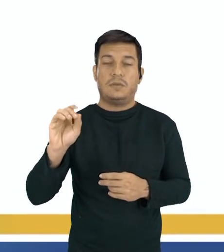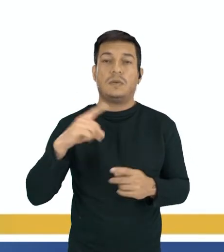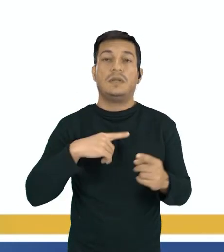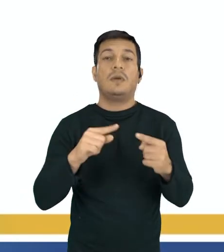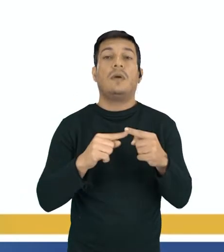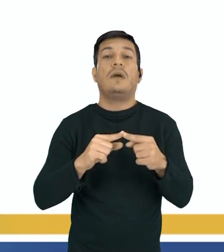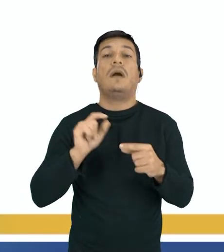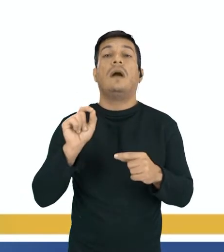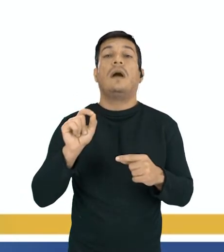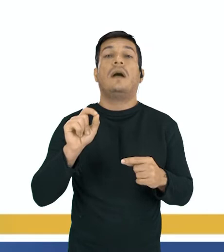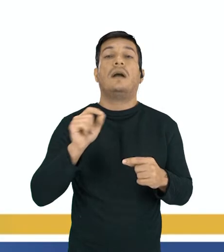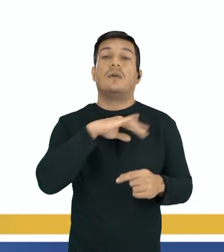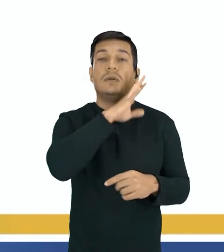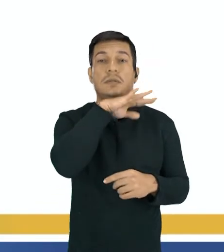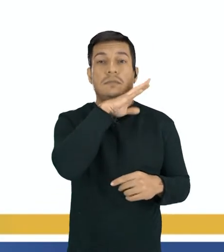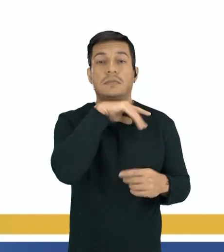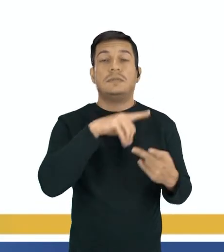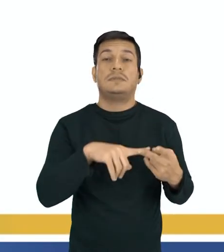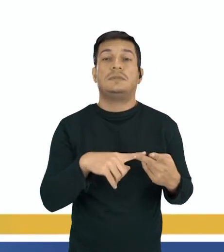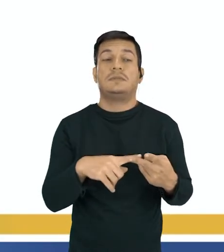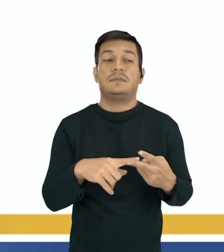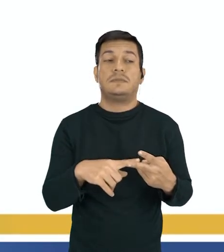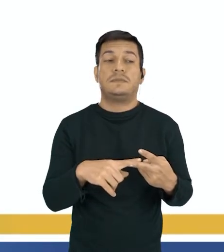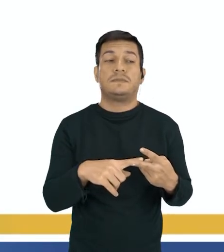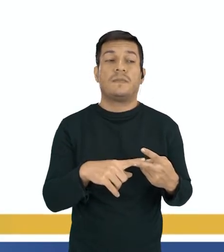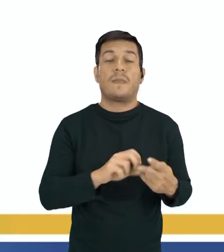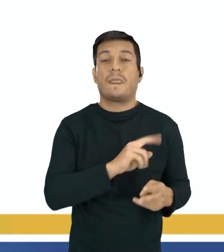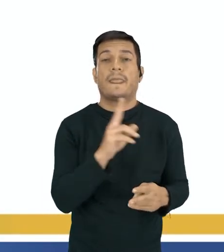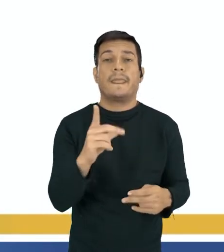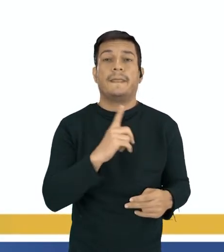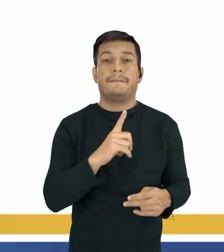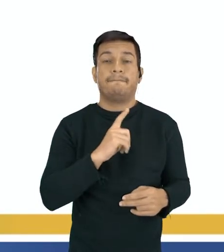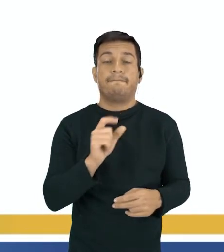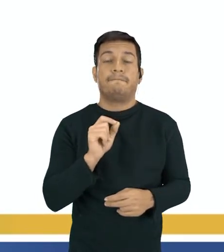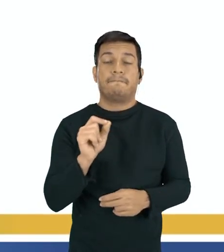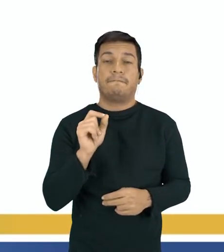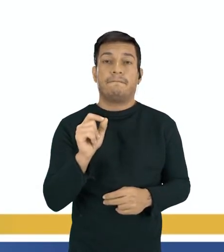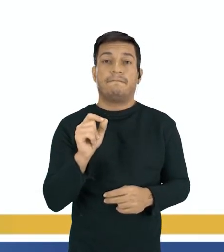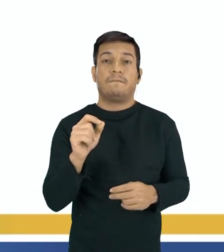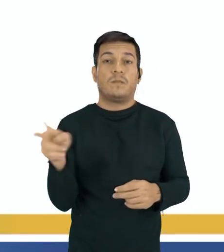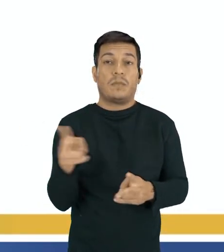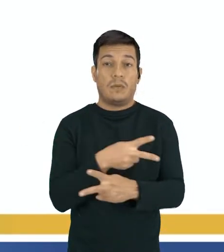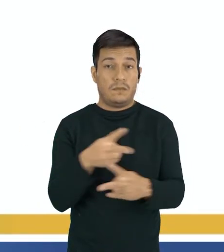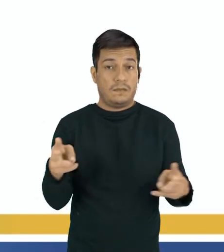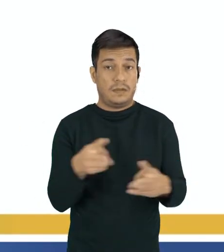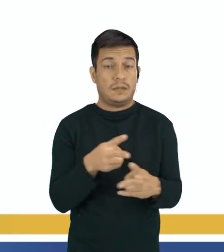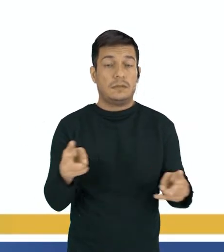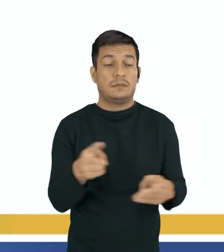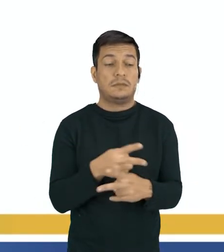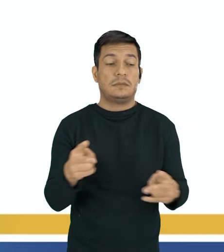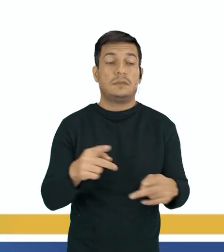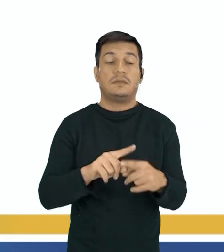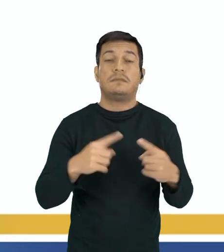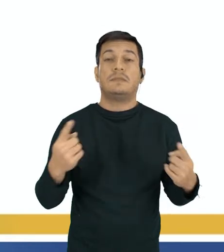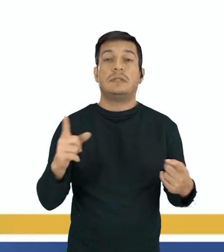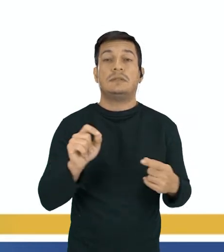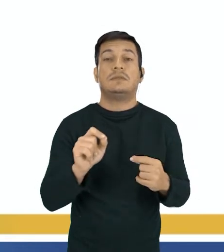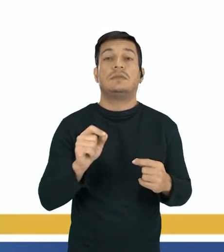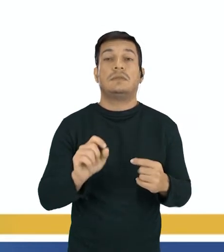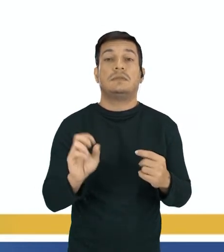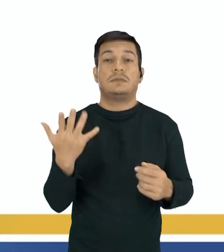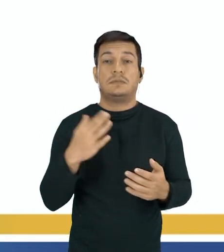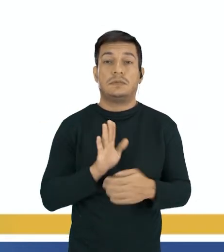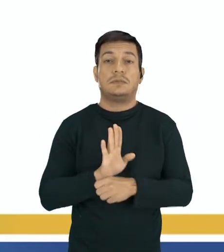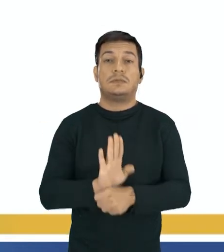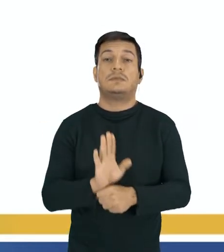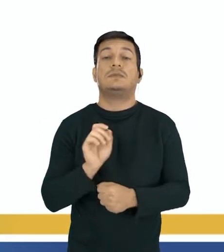relacionada com animais, ou a gente tem polinização que está relacionada ao vento, mas são fatores que ajudam